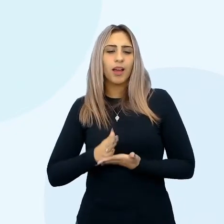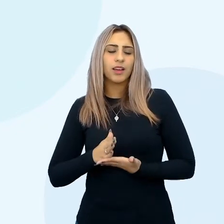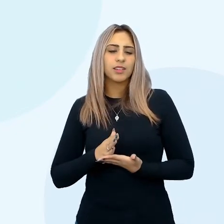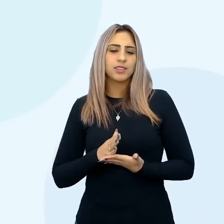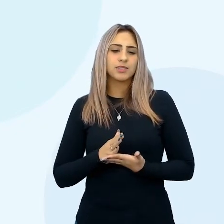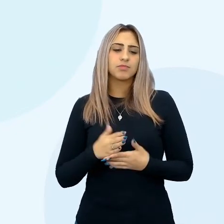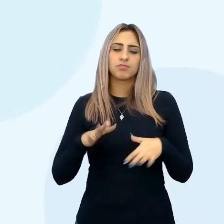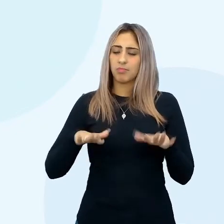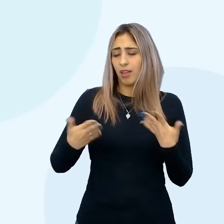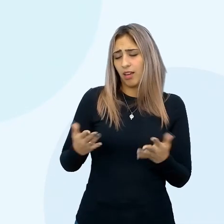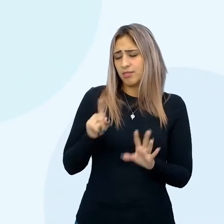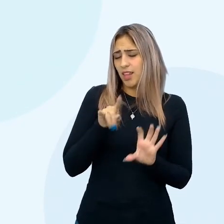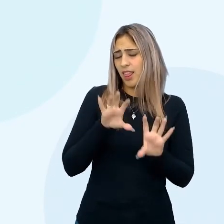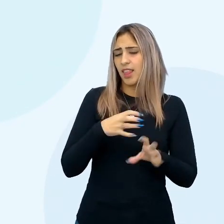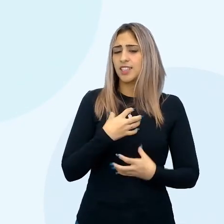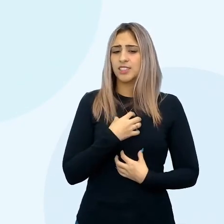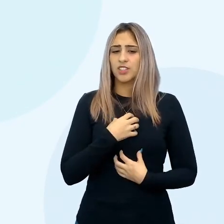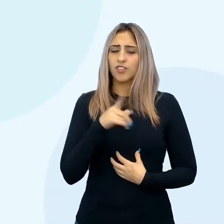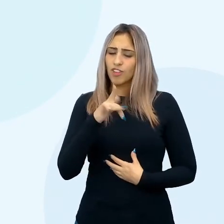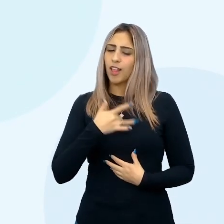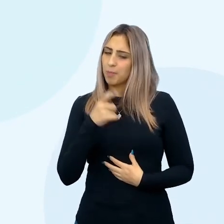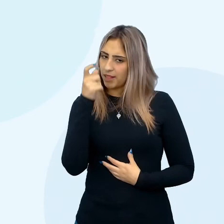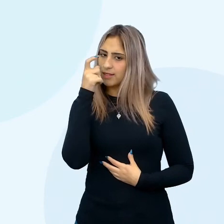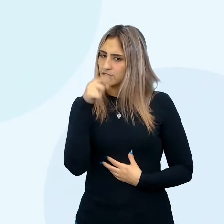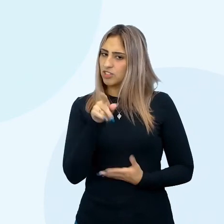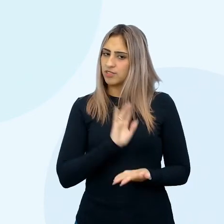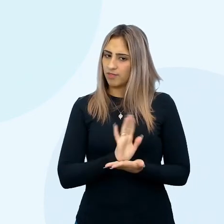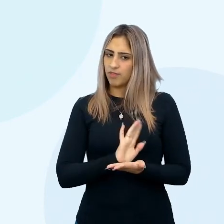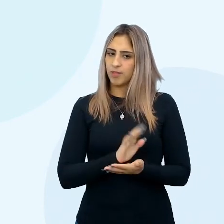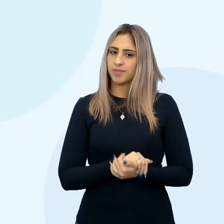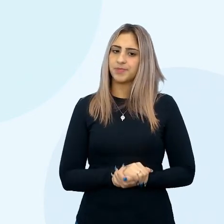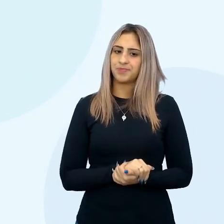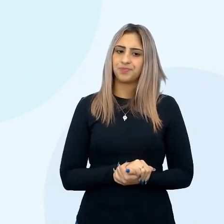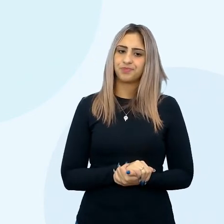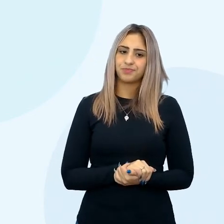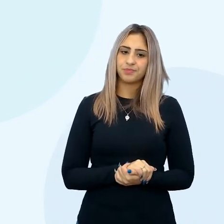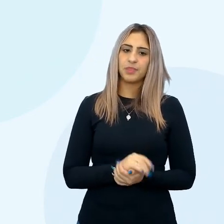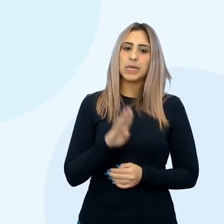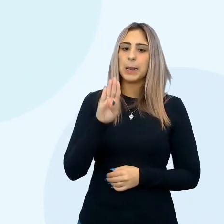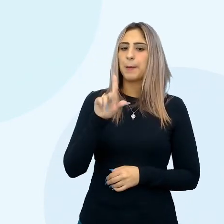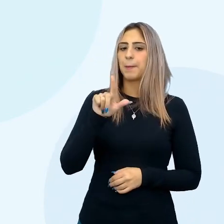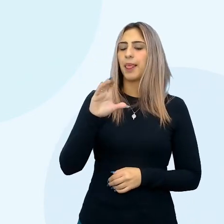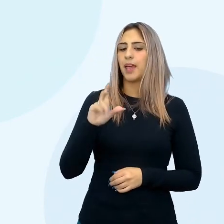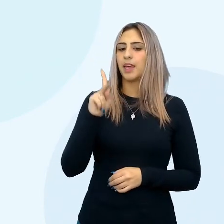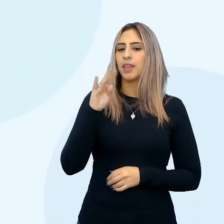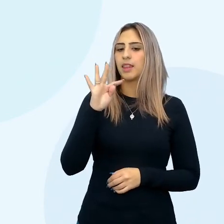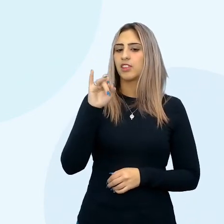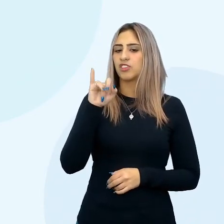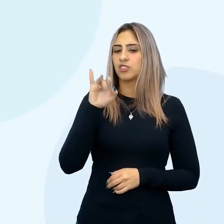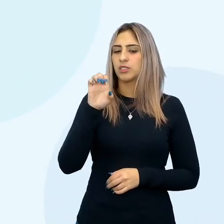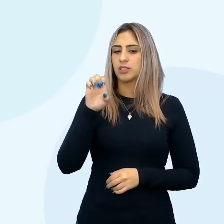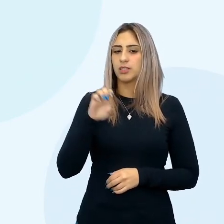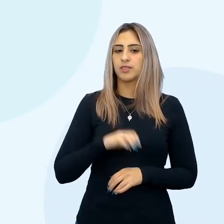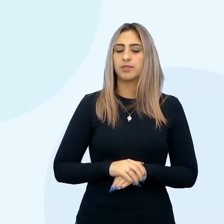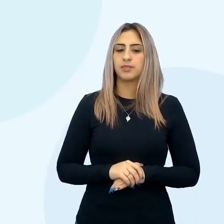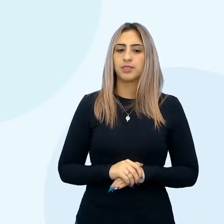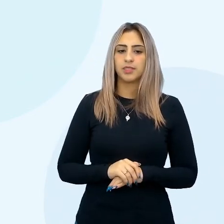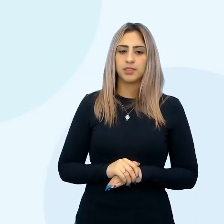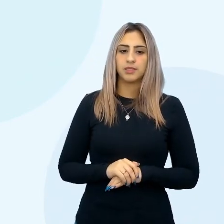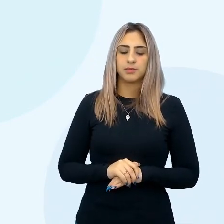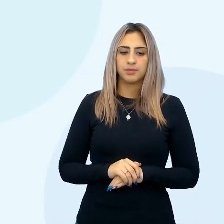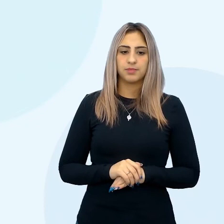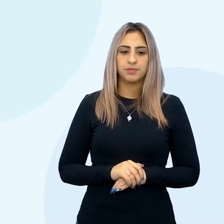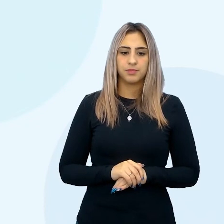isso, mas enfim, mas vale a pena assistir. Eles usam Black Tie, né? É um filme mais quase que militante, 89, né? Um dos últimos